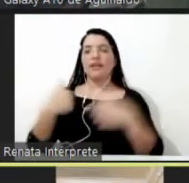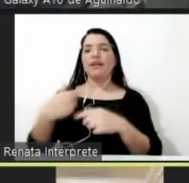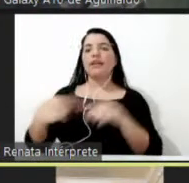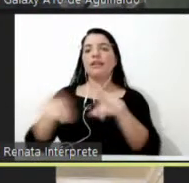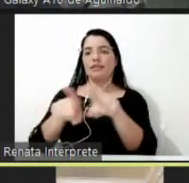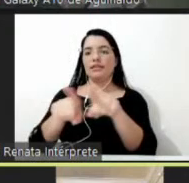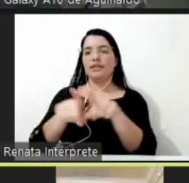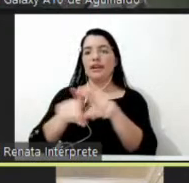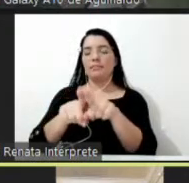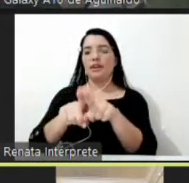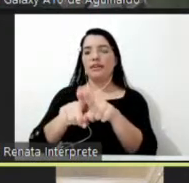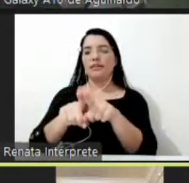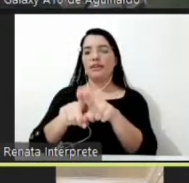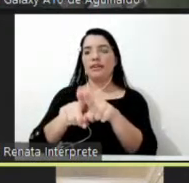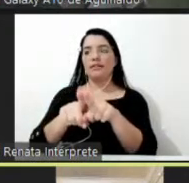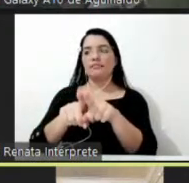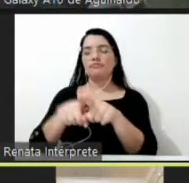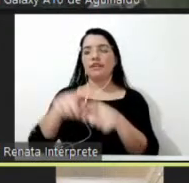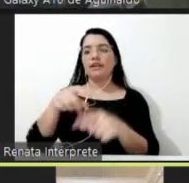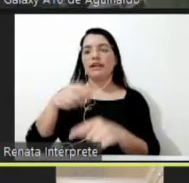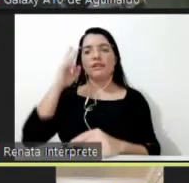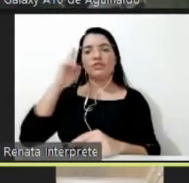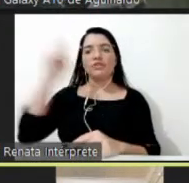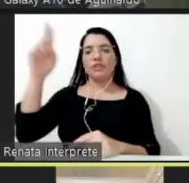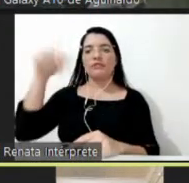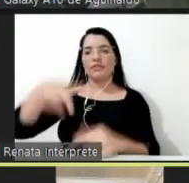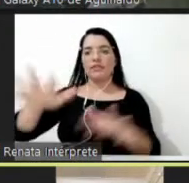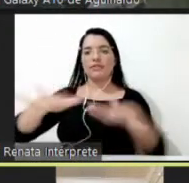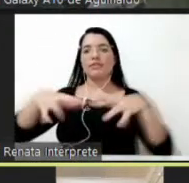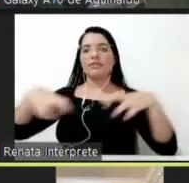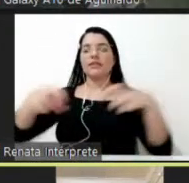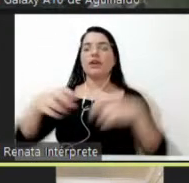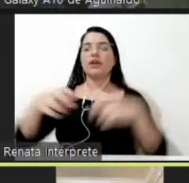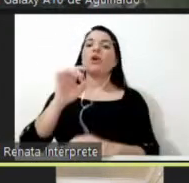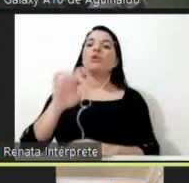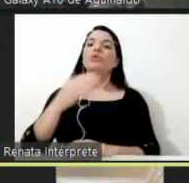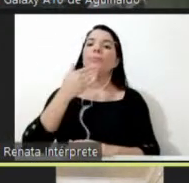Só para pedir o pastor Lemos para colocar o microfone no mute, ok?